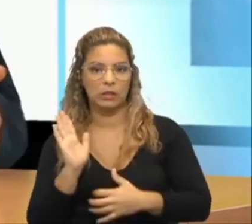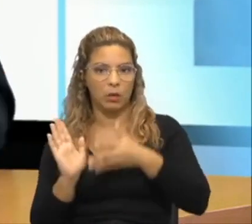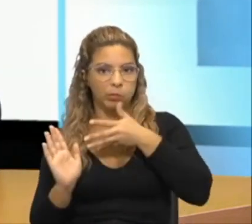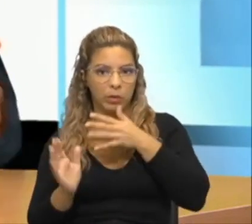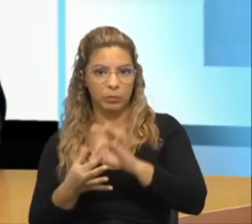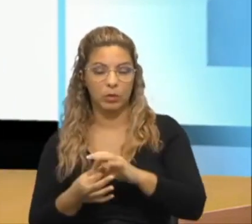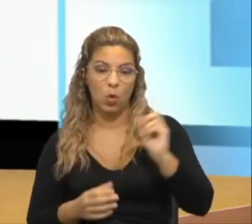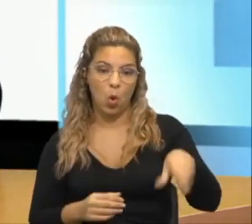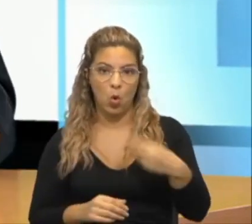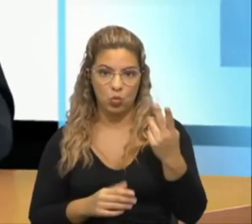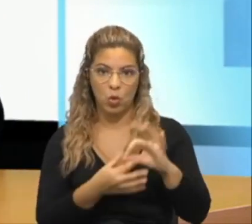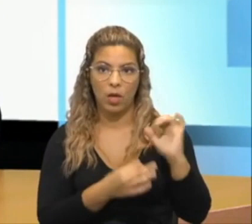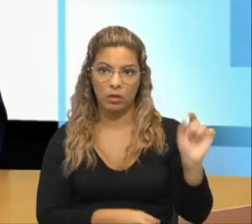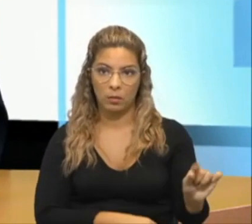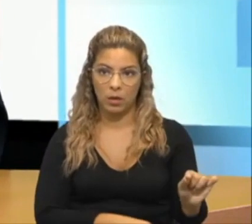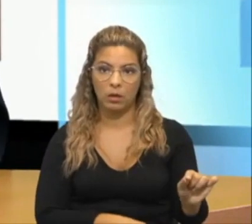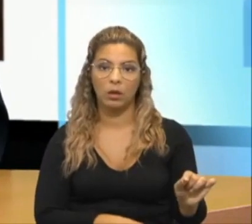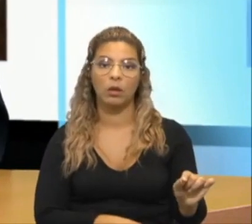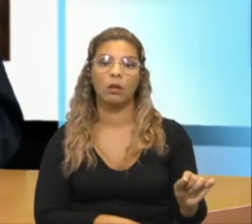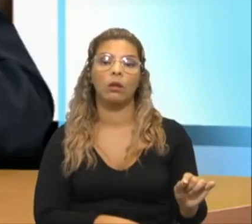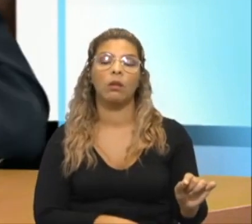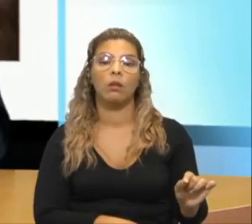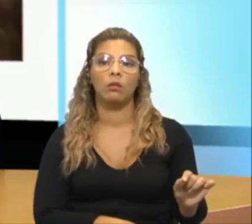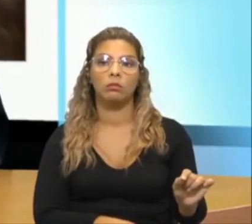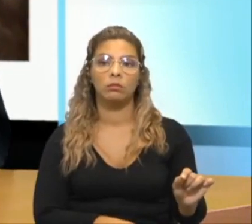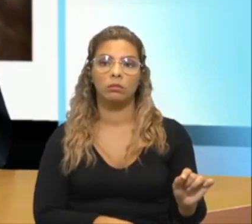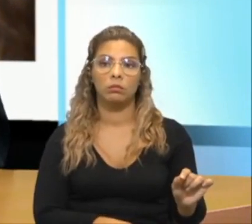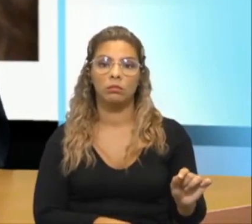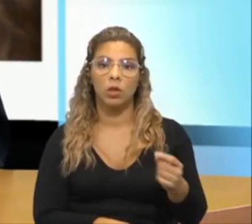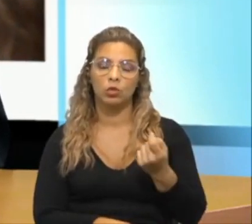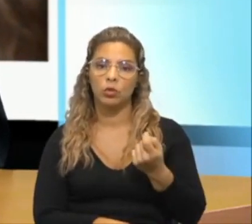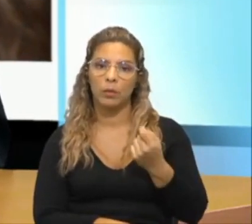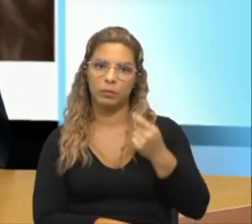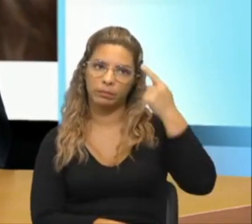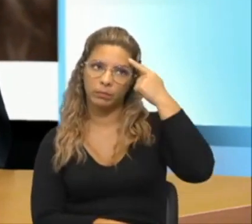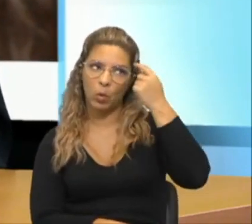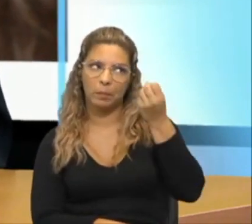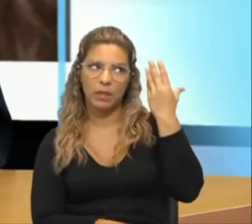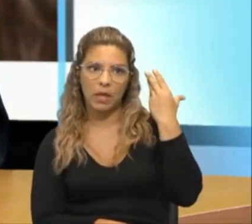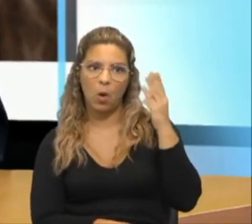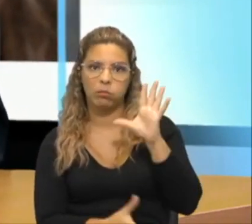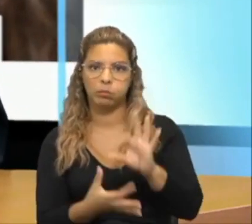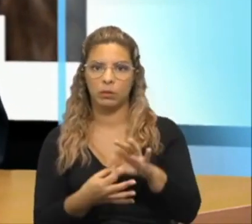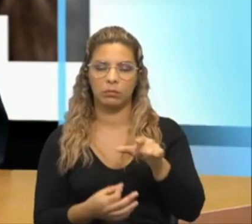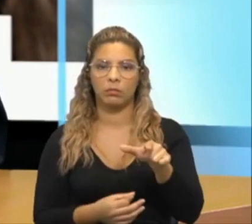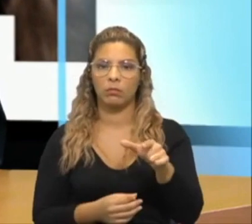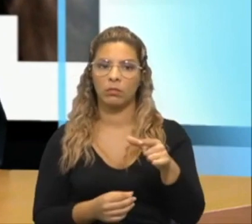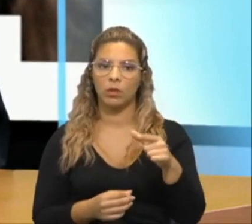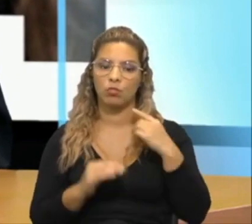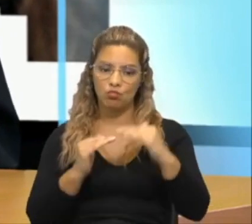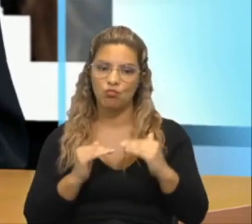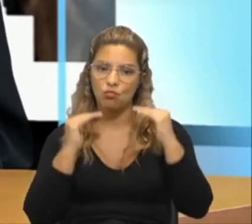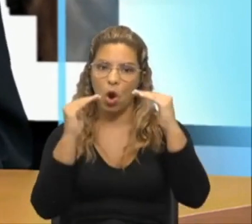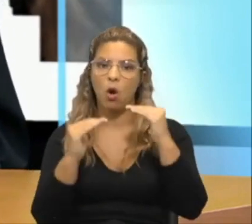as Nações Unidas também, é entender o progresso como algo que está ao serviço das pessoas e não contra as